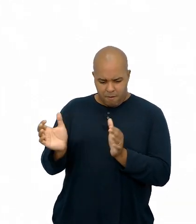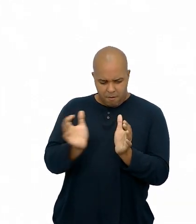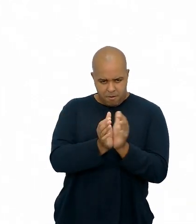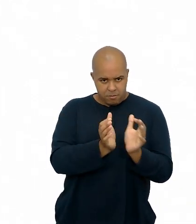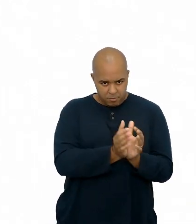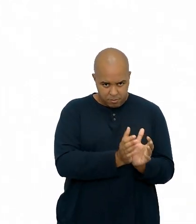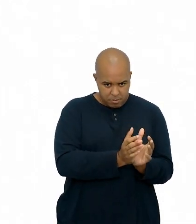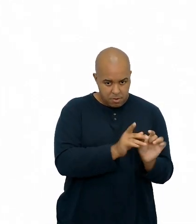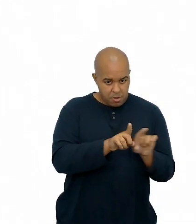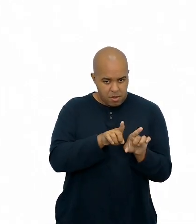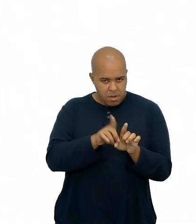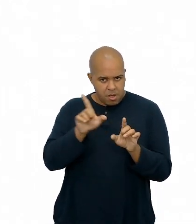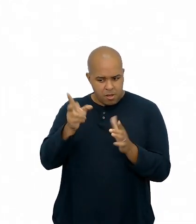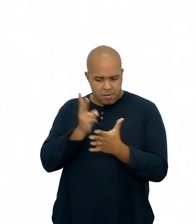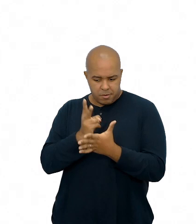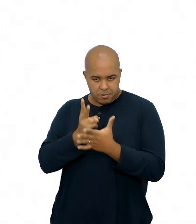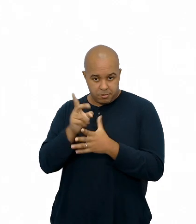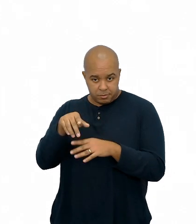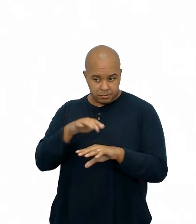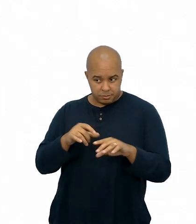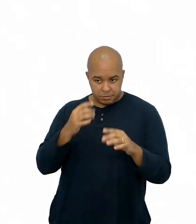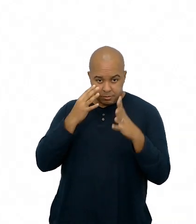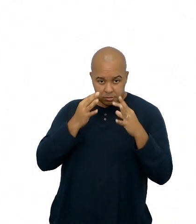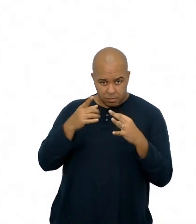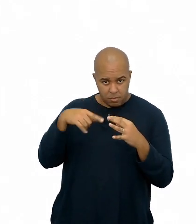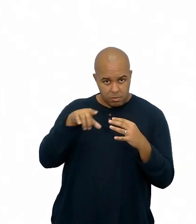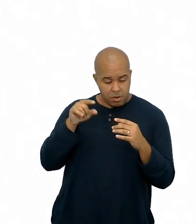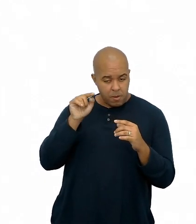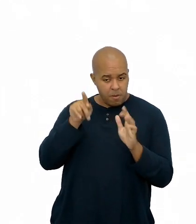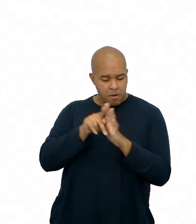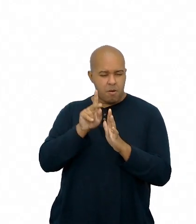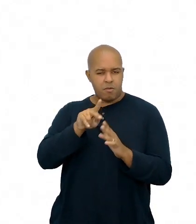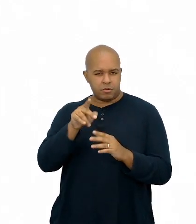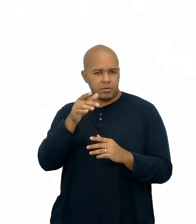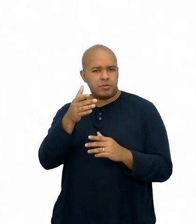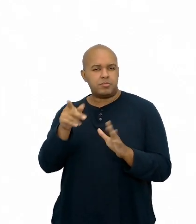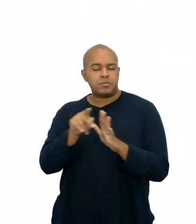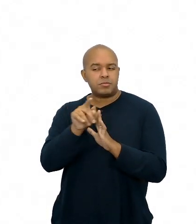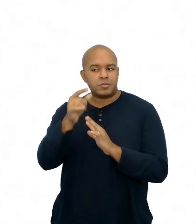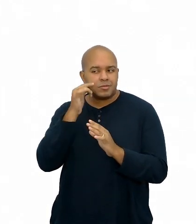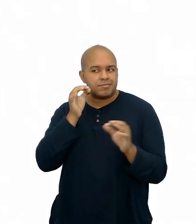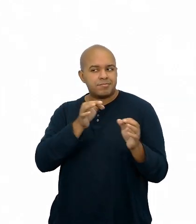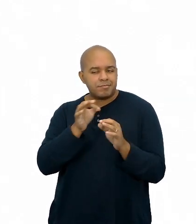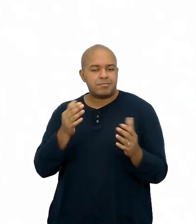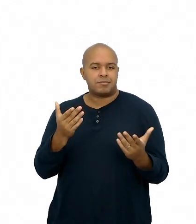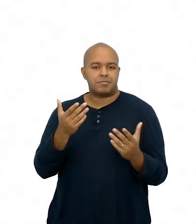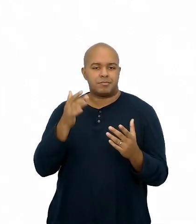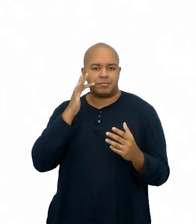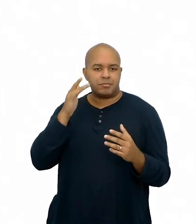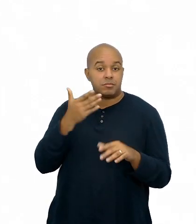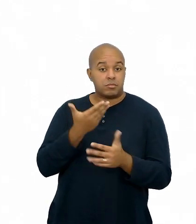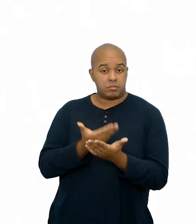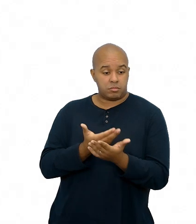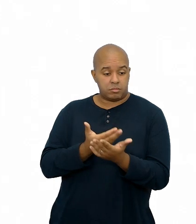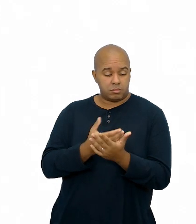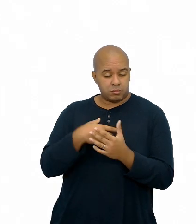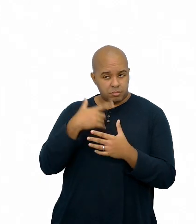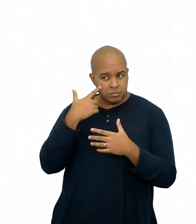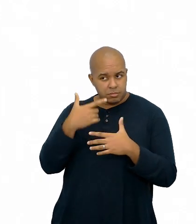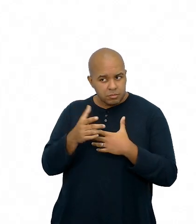agrupamentos. Eu estarei sempre aqui chamando a atenção de você, professor, para o planejamento, para o estudo,